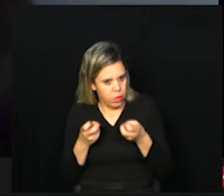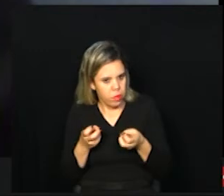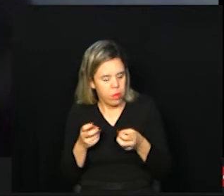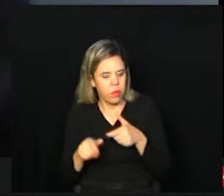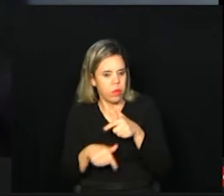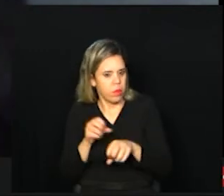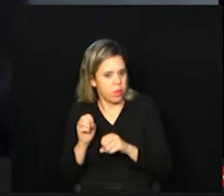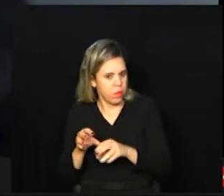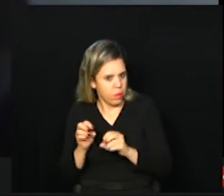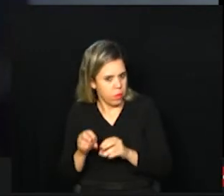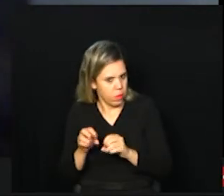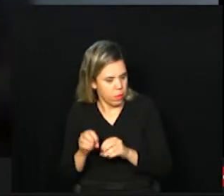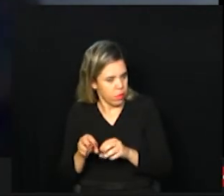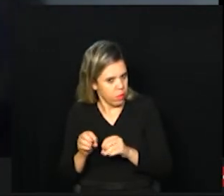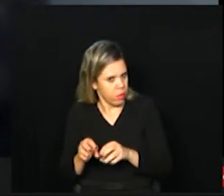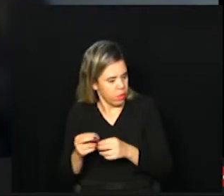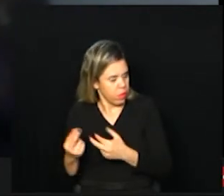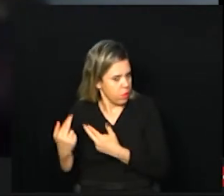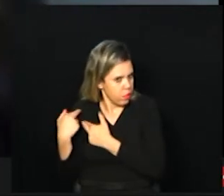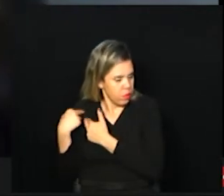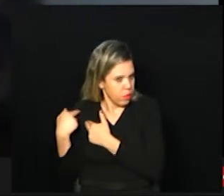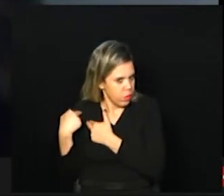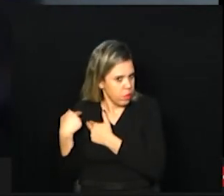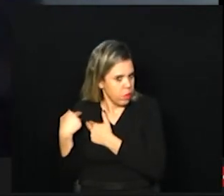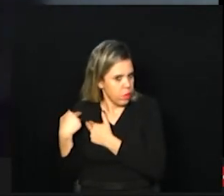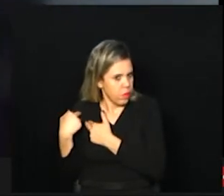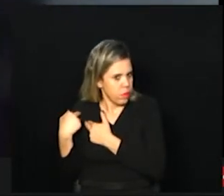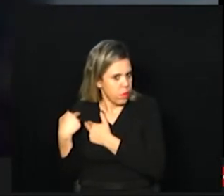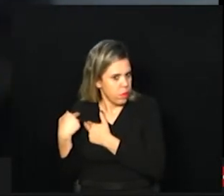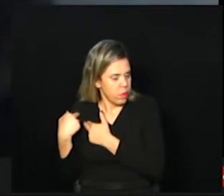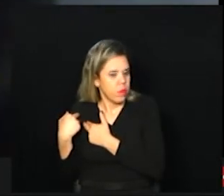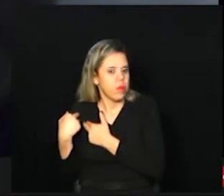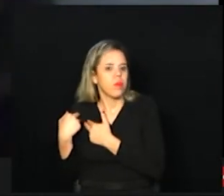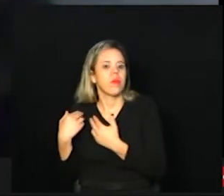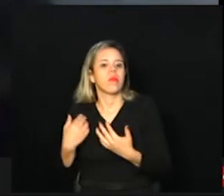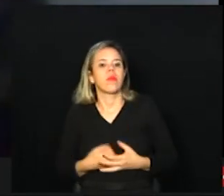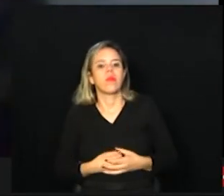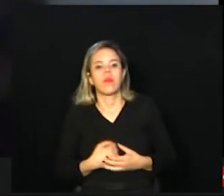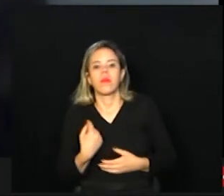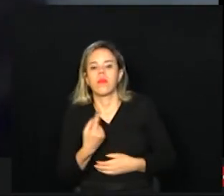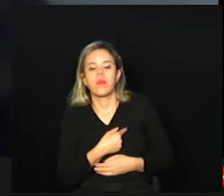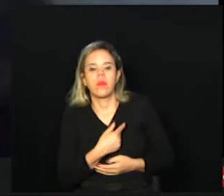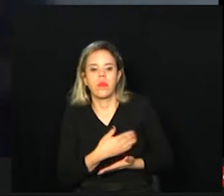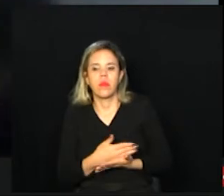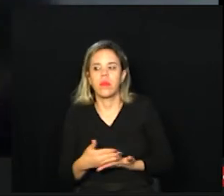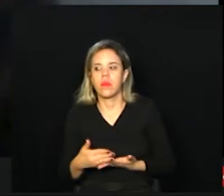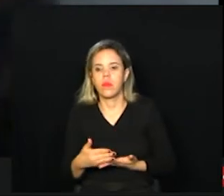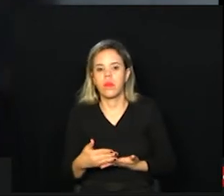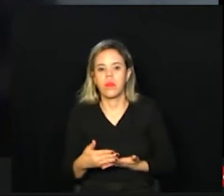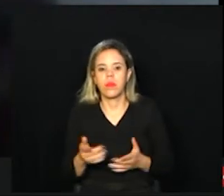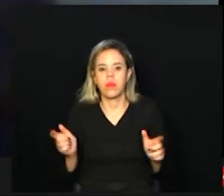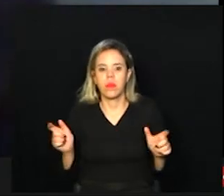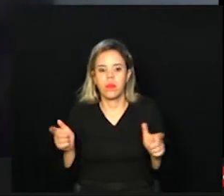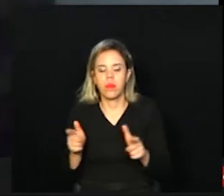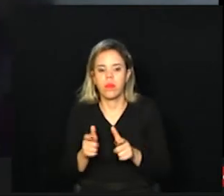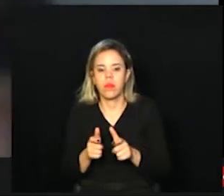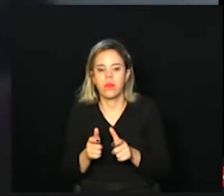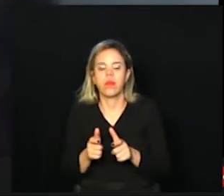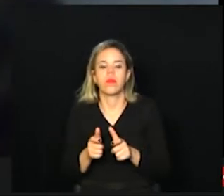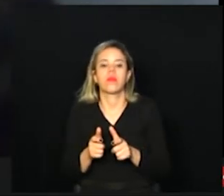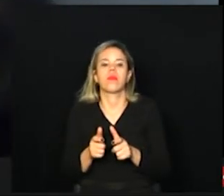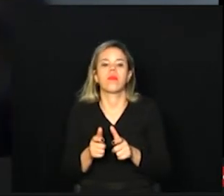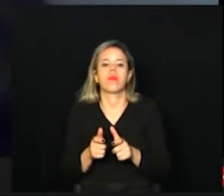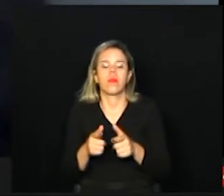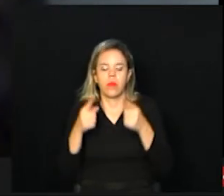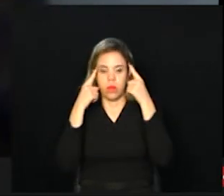trabalhar com essa reeducação e a responsabilização. A partir daí, a gente começa a diminuir a